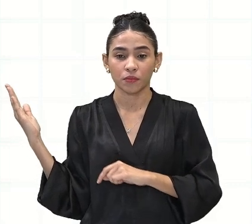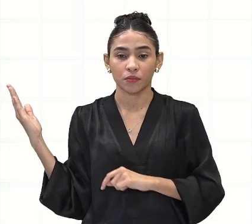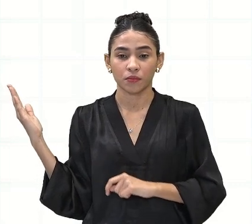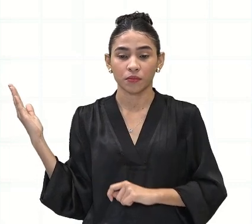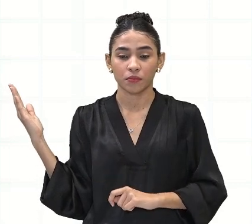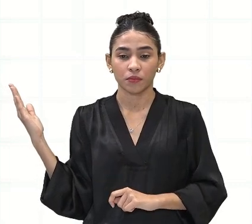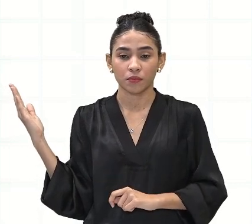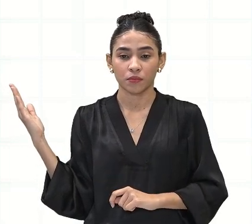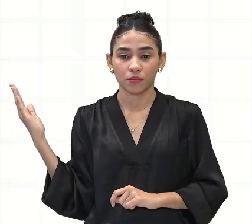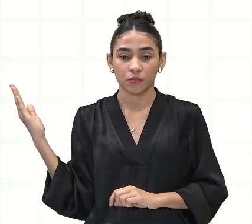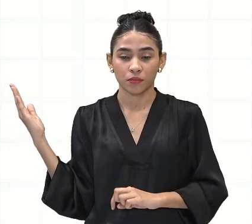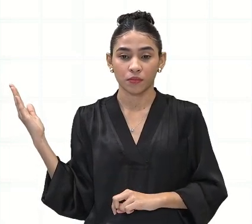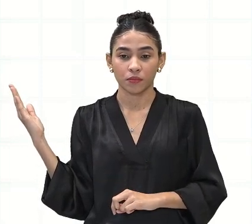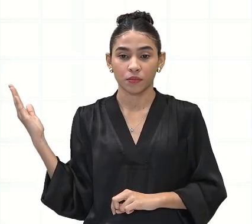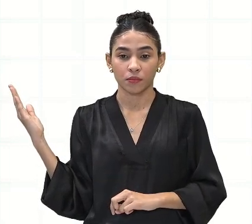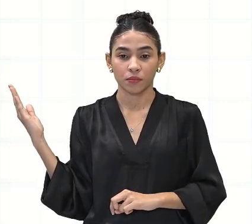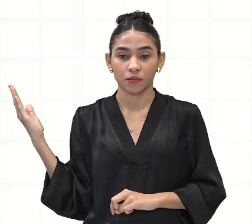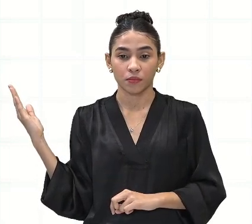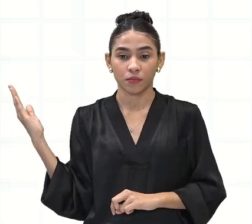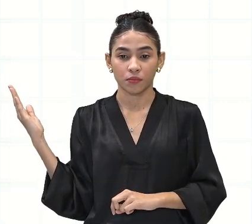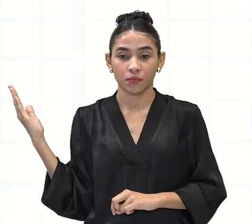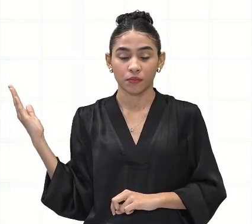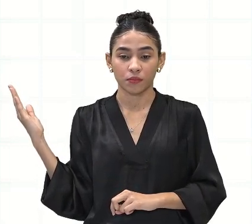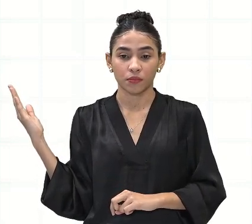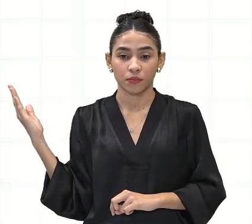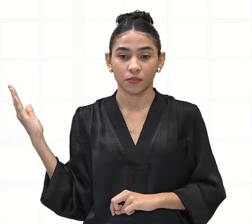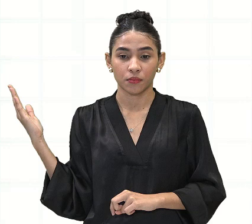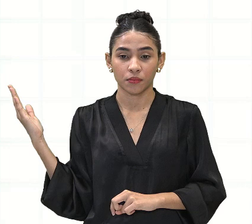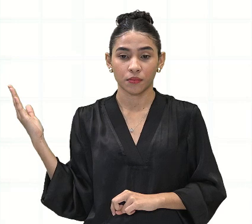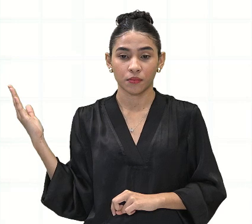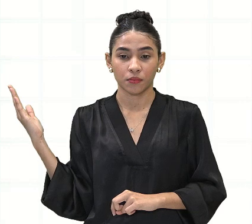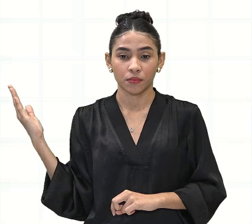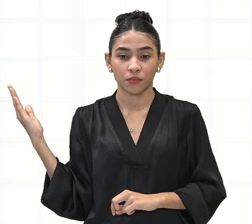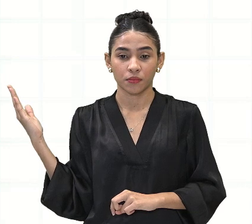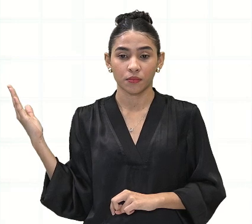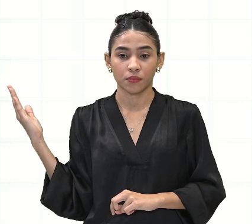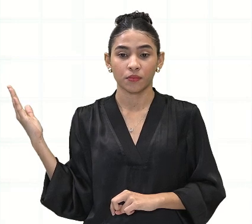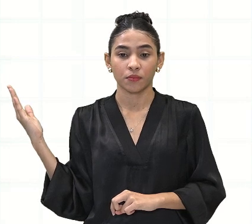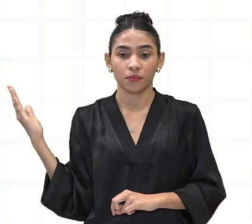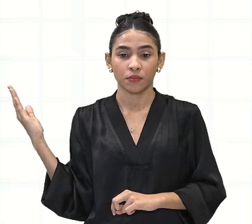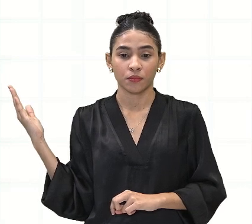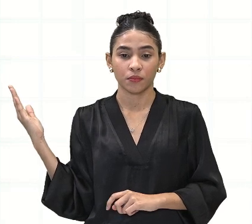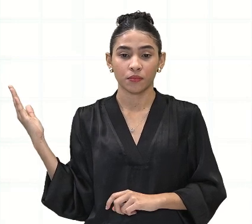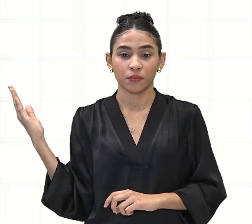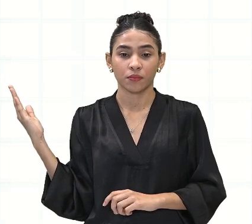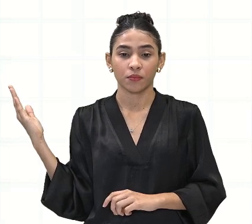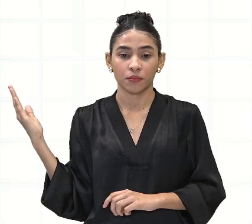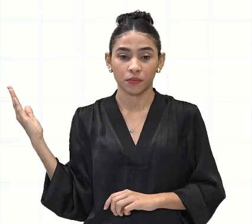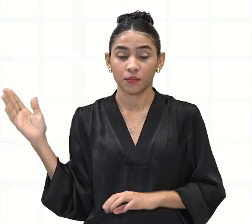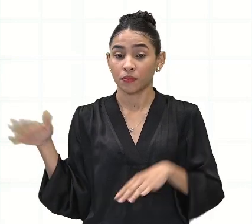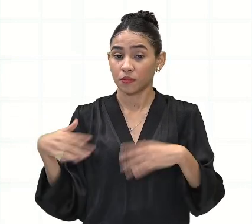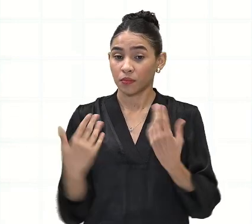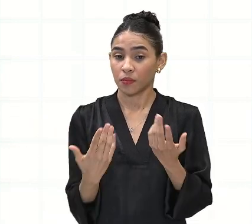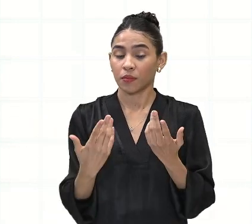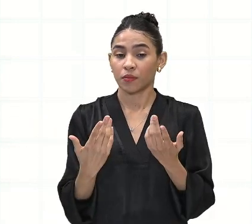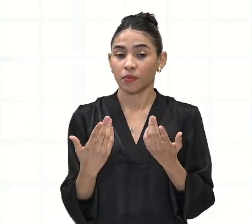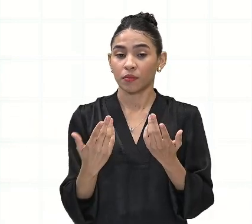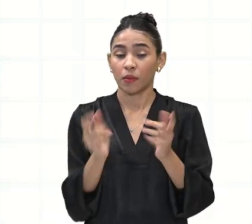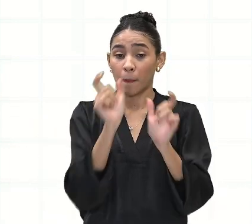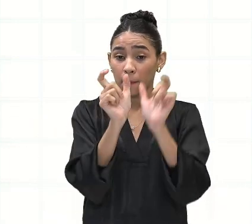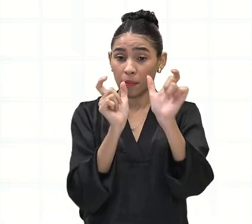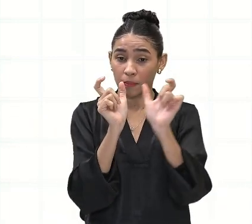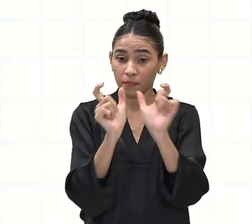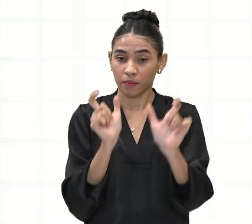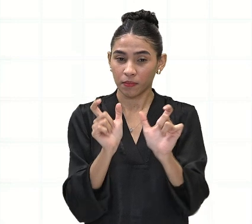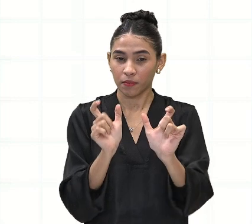premier, premier, kitnet, virou kitnet, quórum, quórum, ring, ring. Os nossos falantes vão modificando